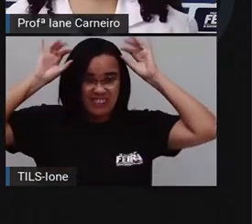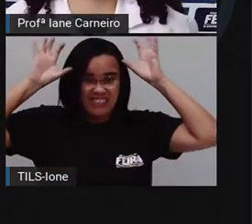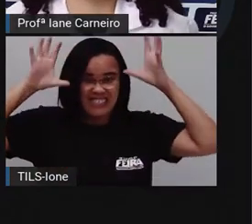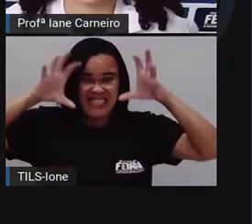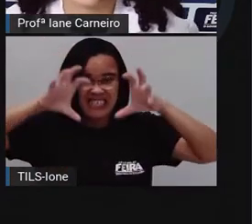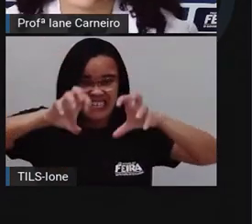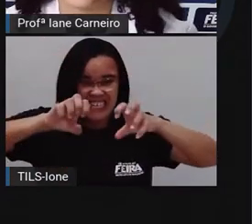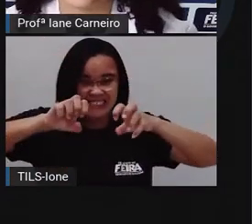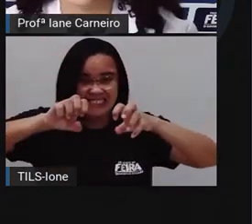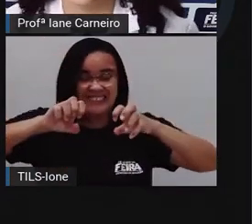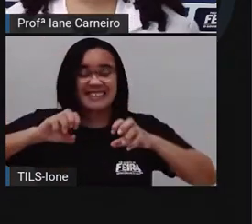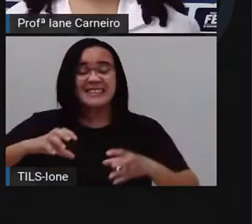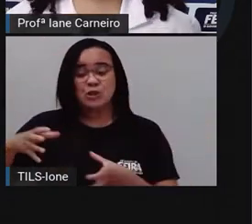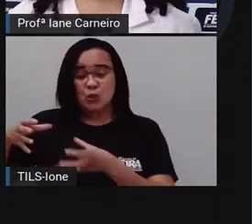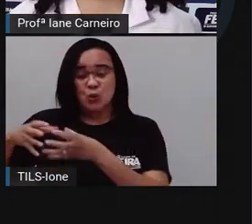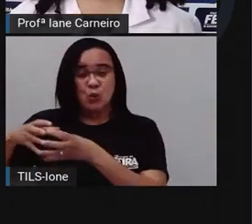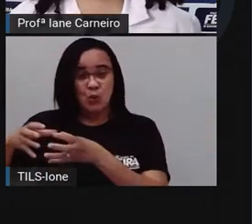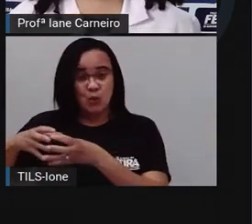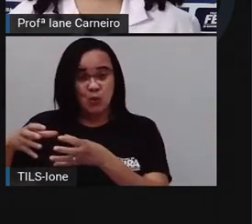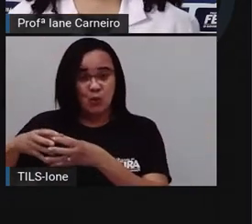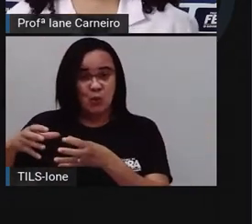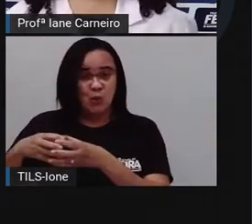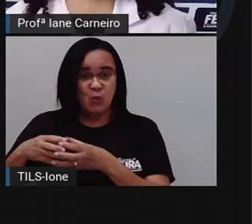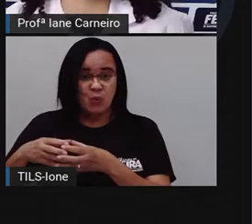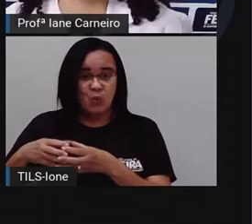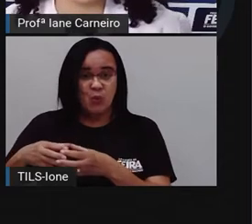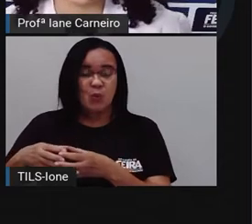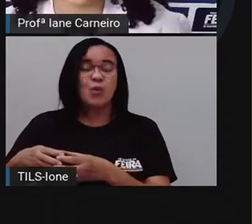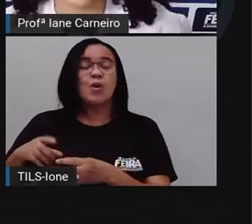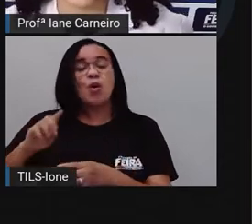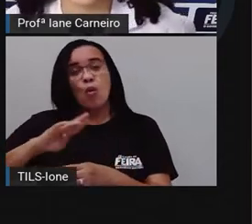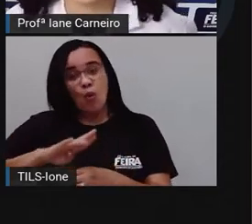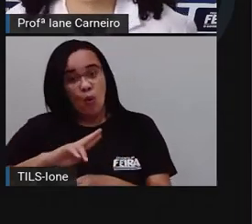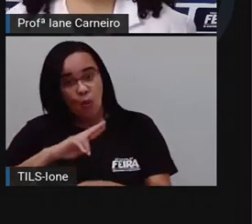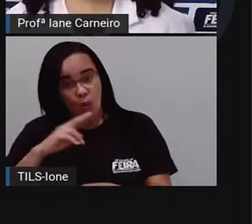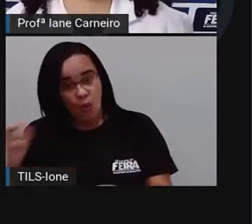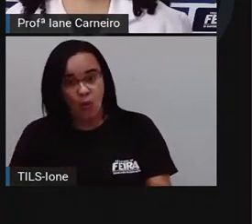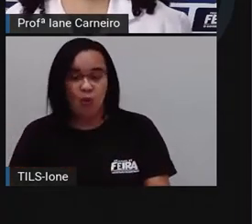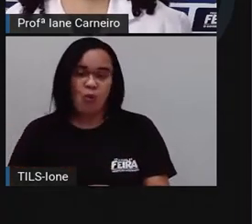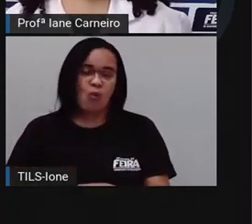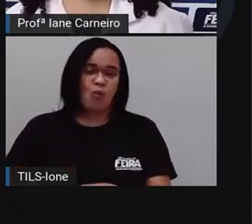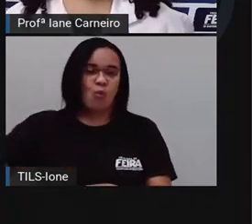de búfalos, uma baleia bonita.